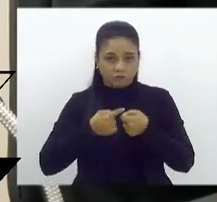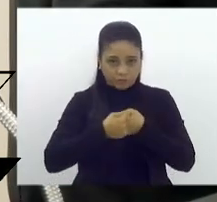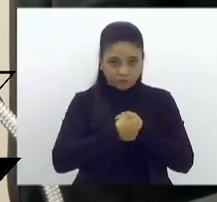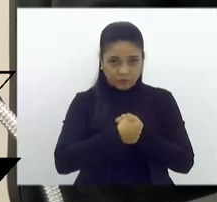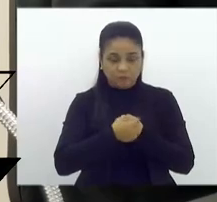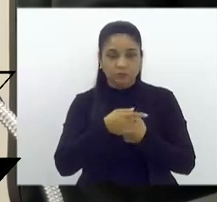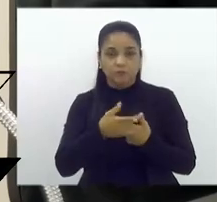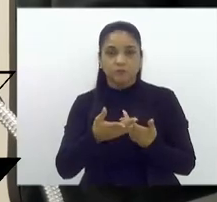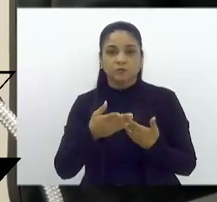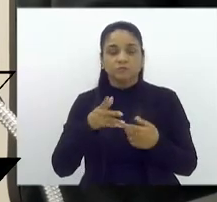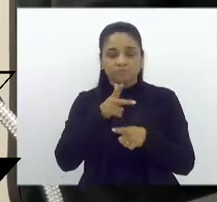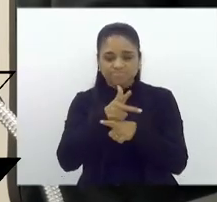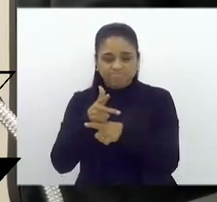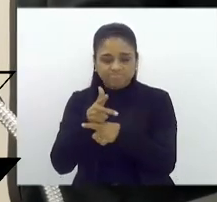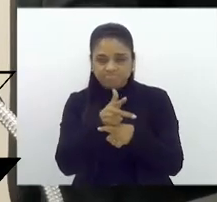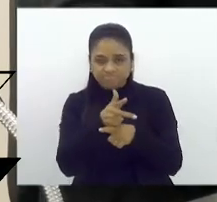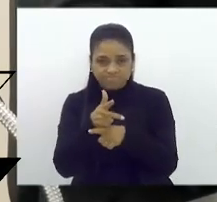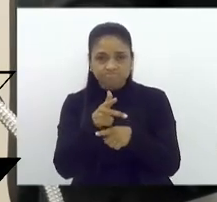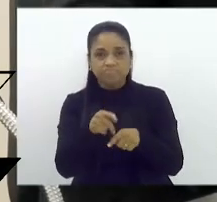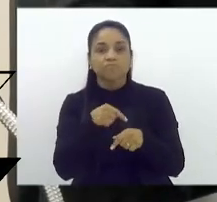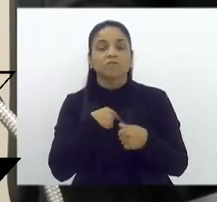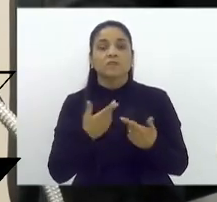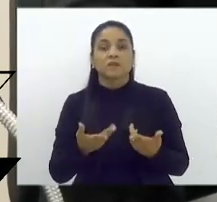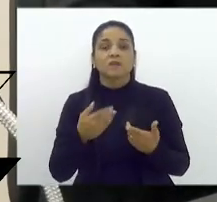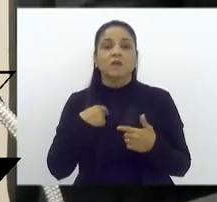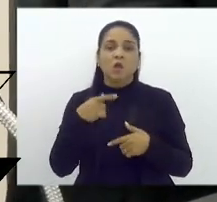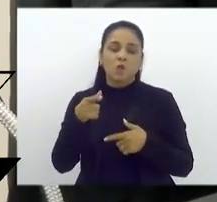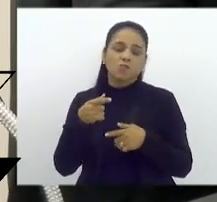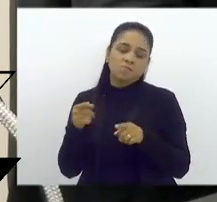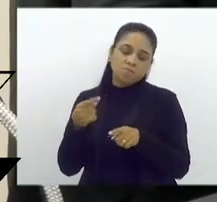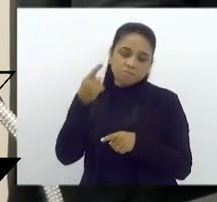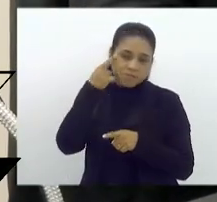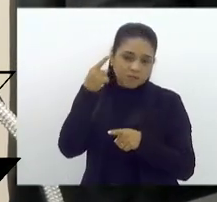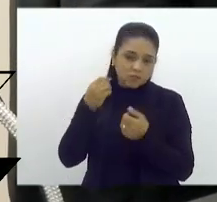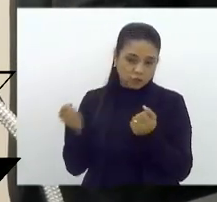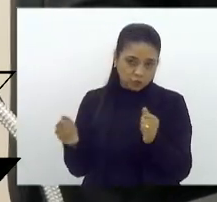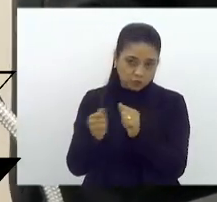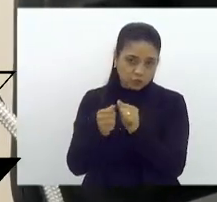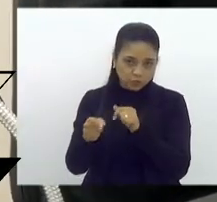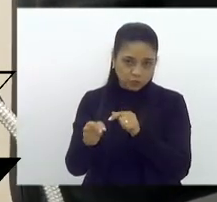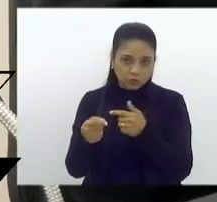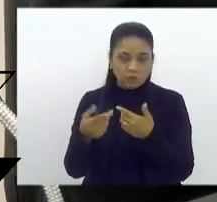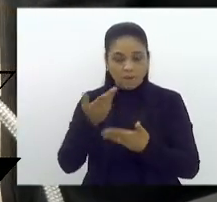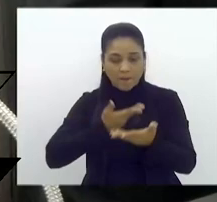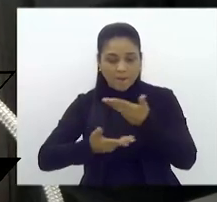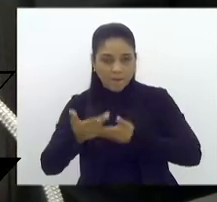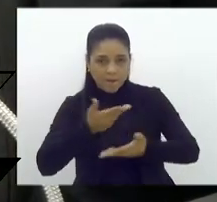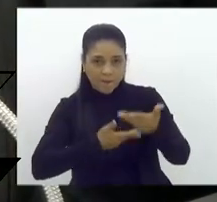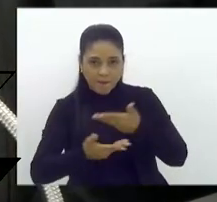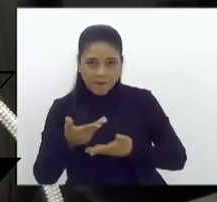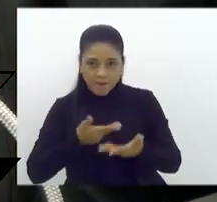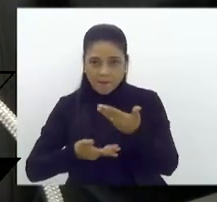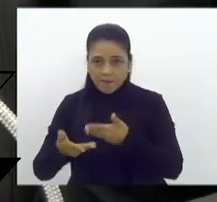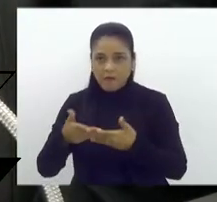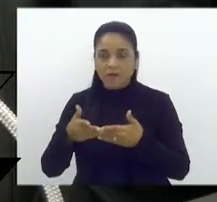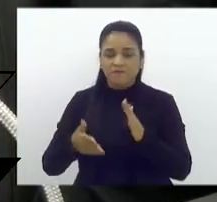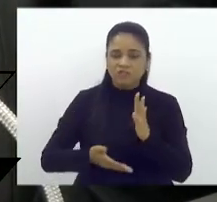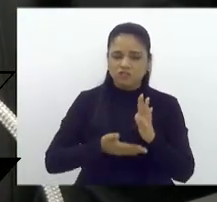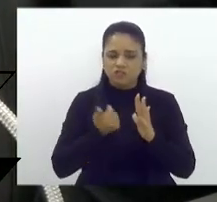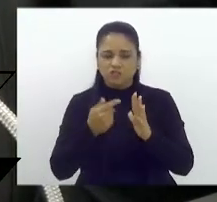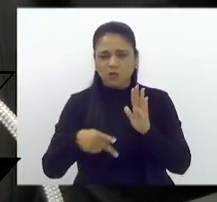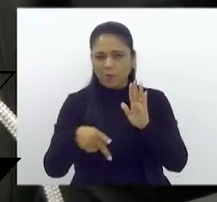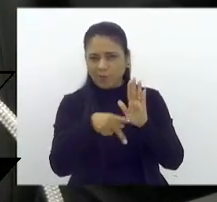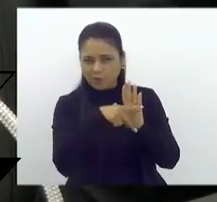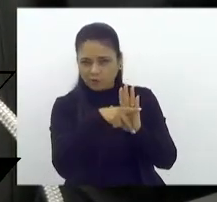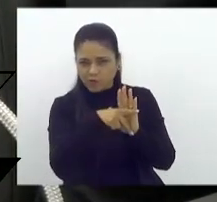meu parecer, deputado Filipinho Raves, eu faço o exercício aqui com Vossa Excelência, que a gente reiteradas vezes, às vezes retira o projeto de